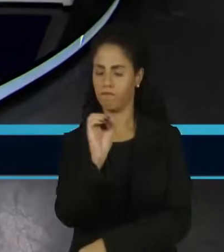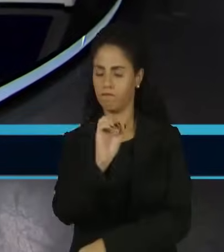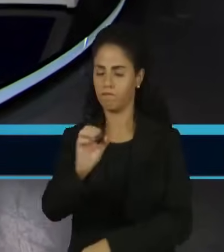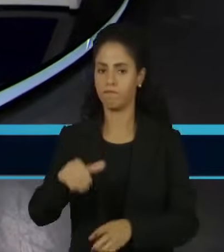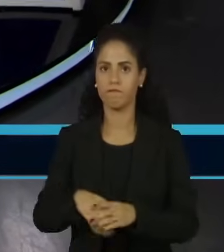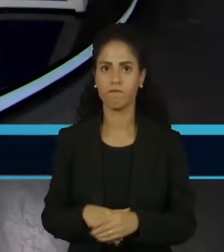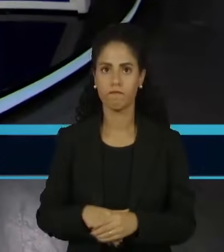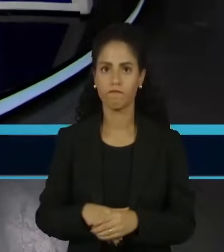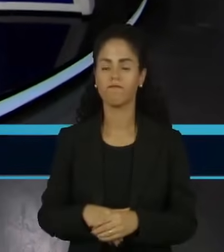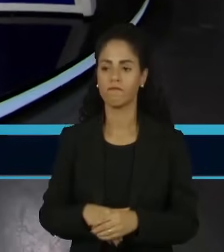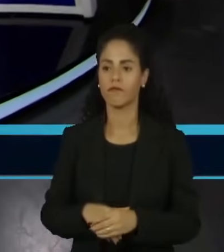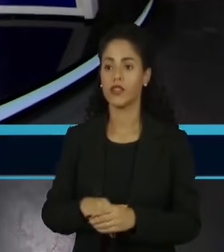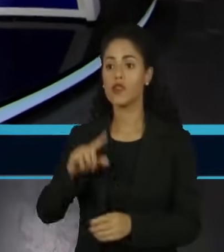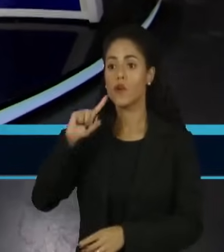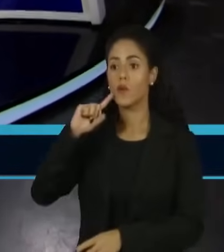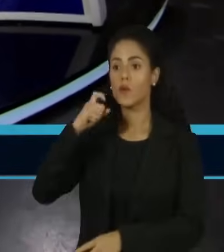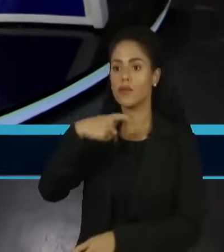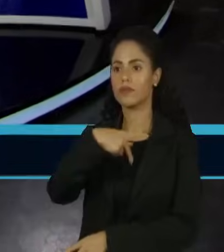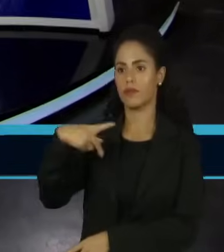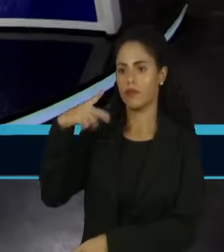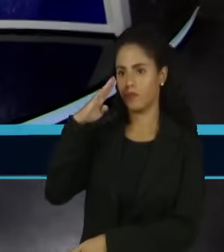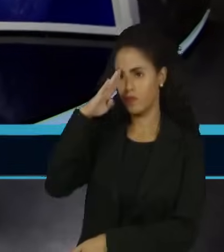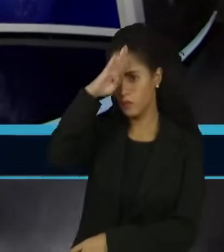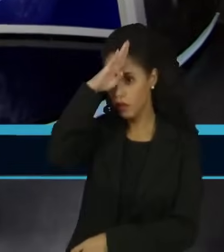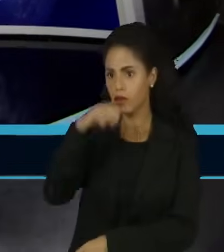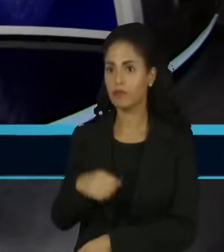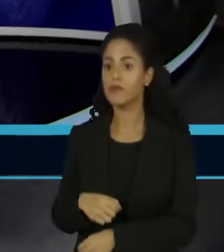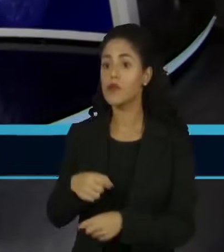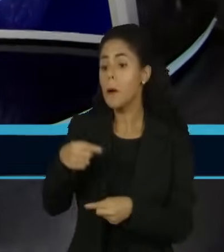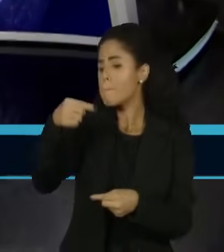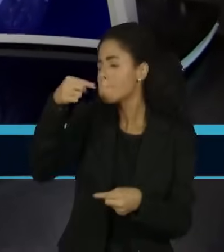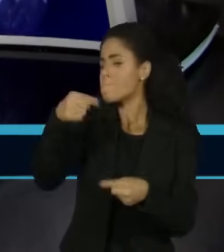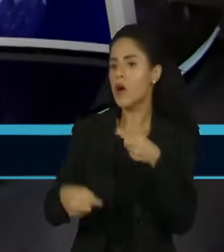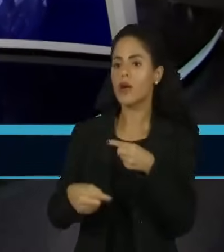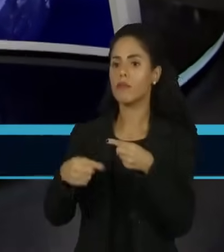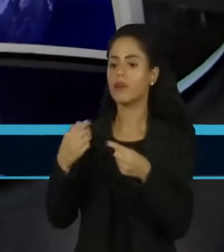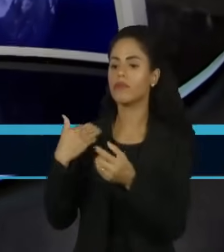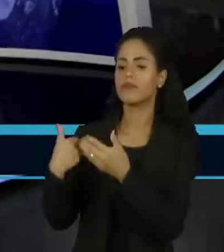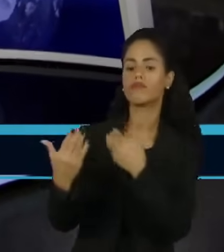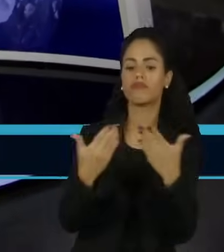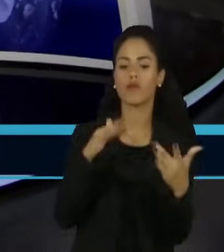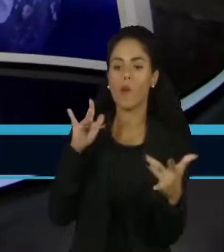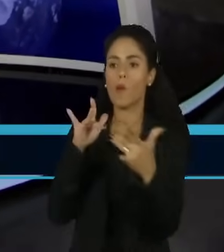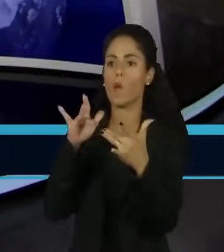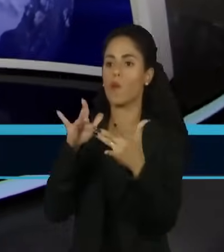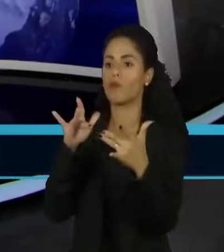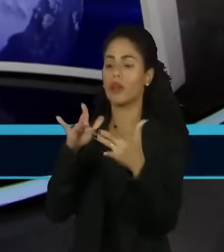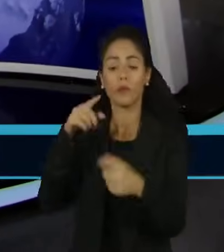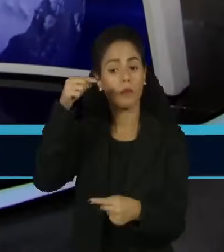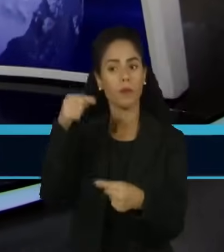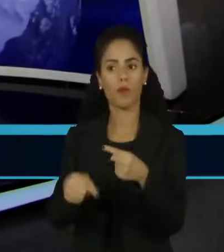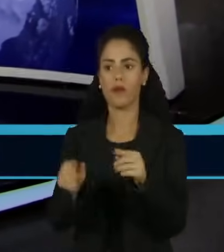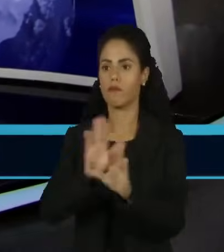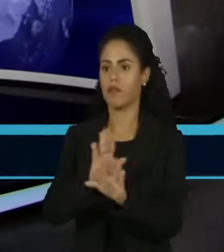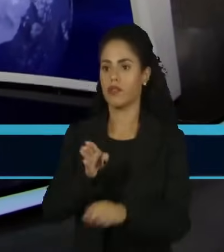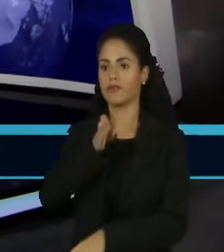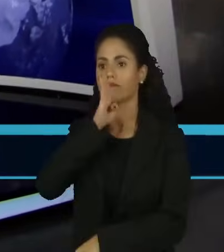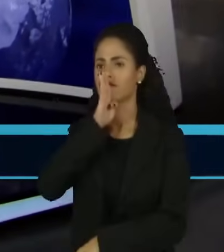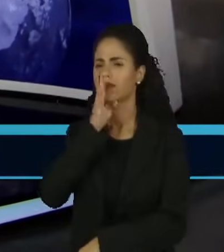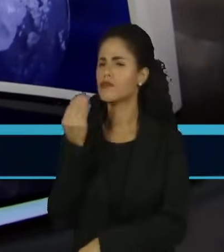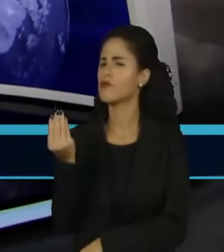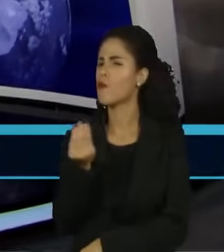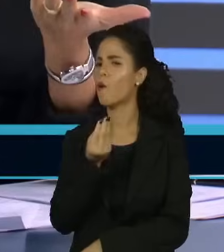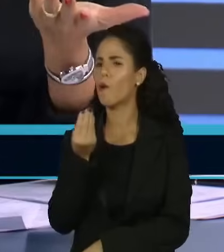Wilson, o ex-presidente Bolsonaro está proibido de falar com todos os envolvidos desta operação. Como é que